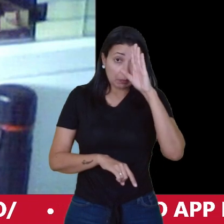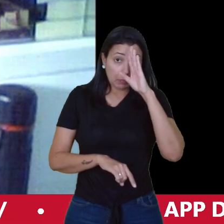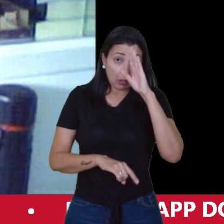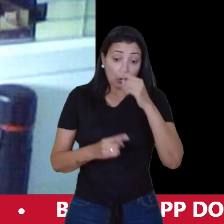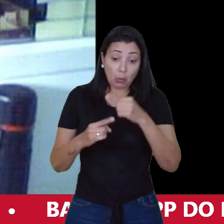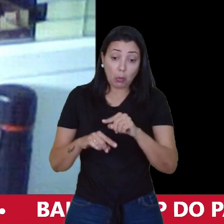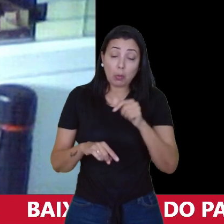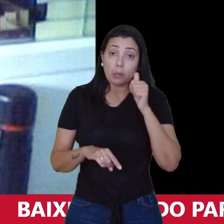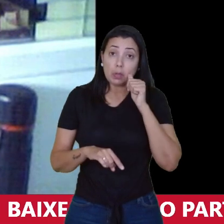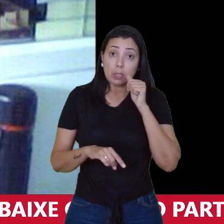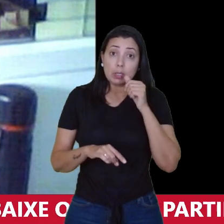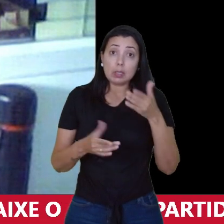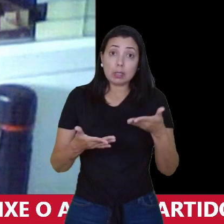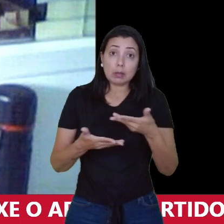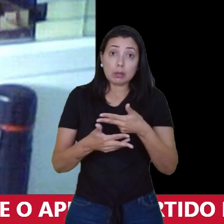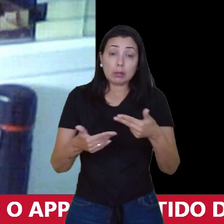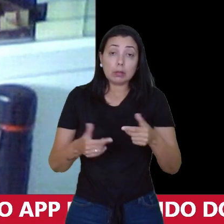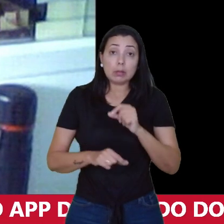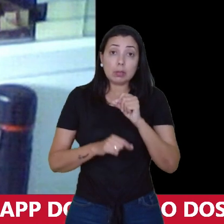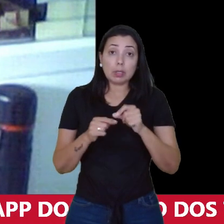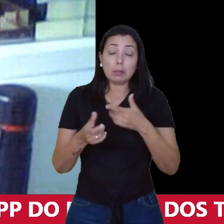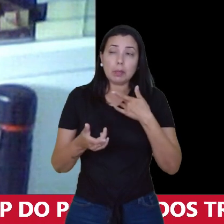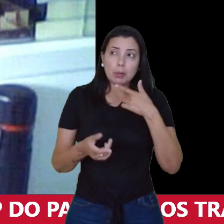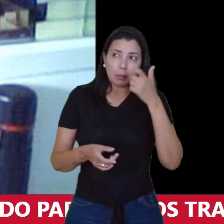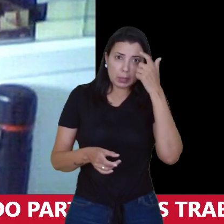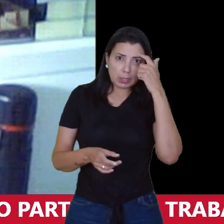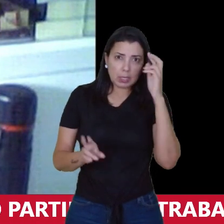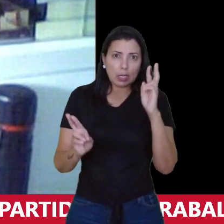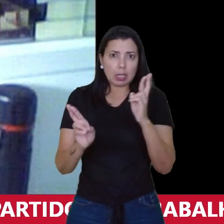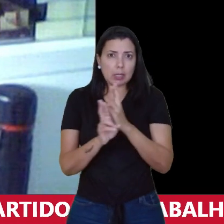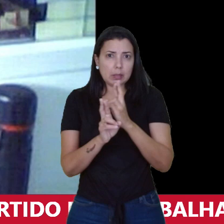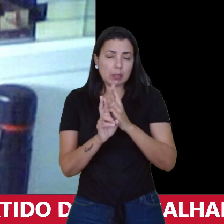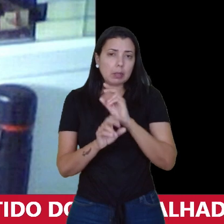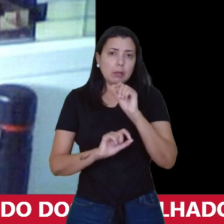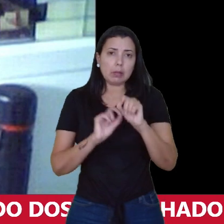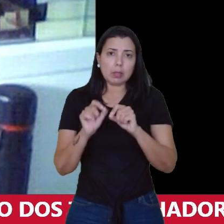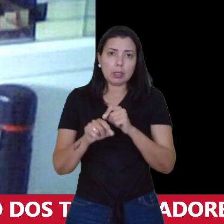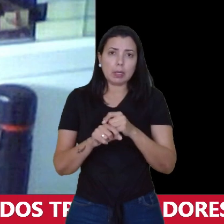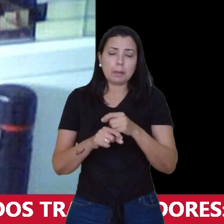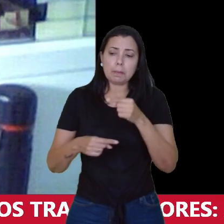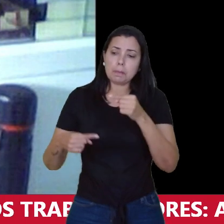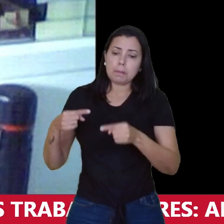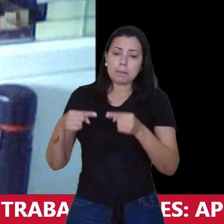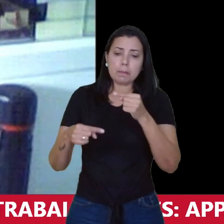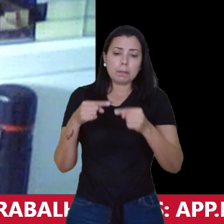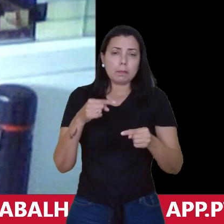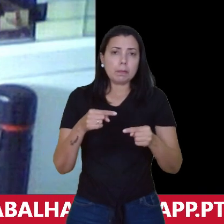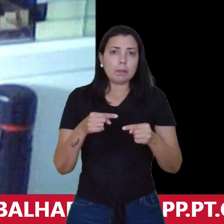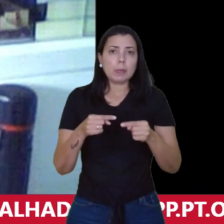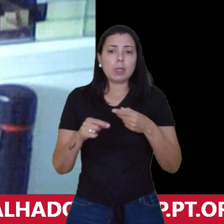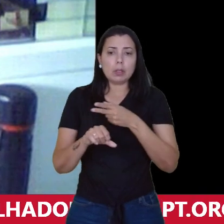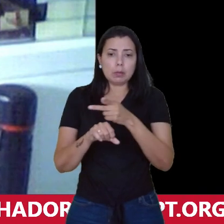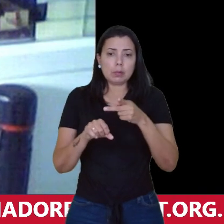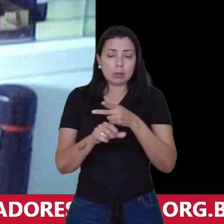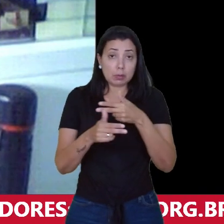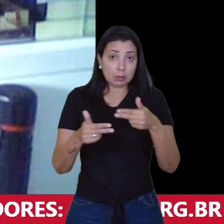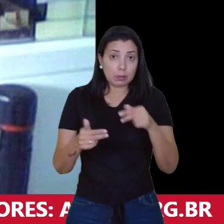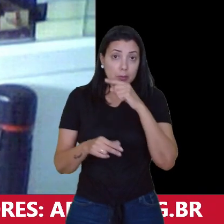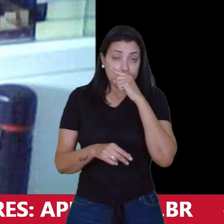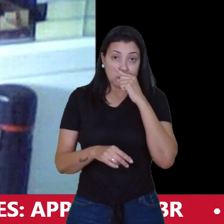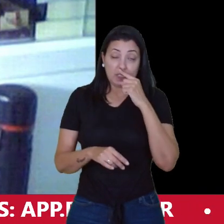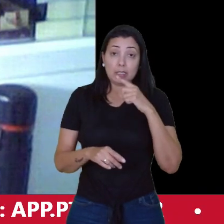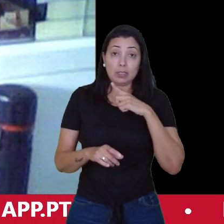Então, esta situação, a meu juízo, envolveria uma política de busca ativa